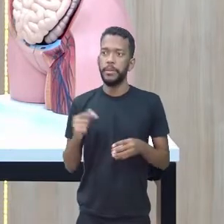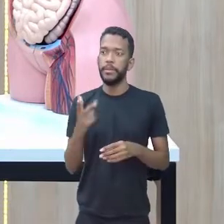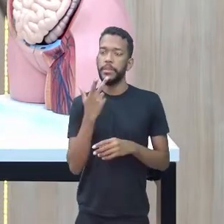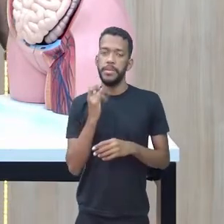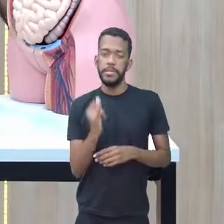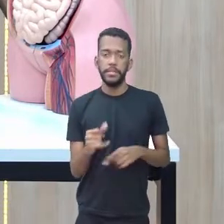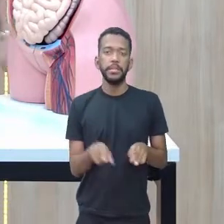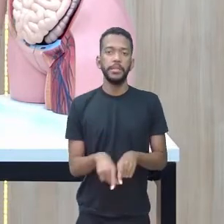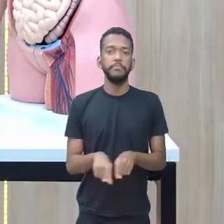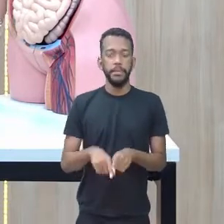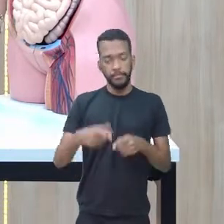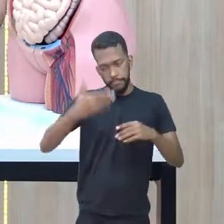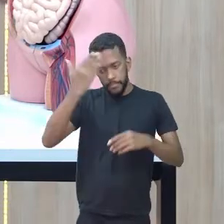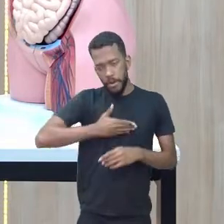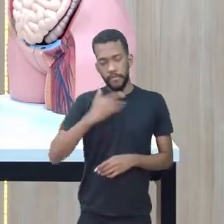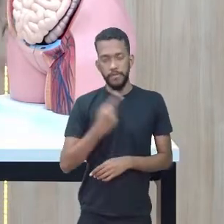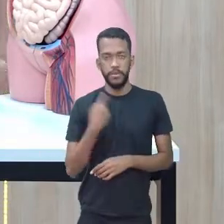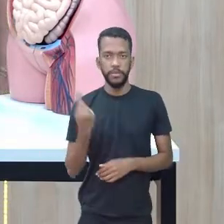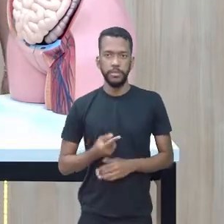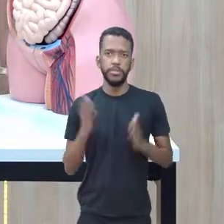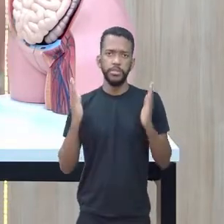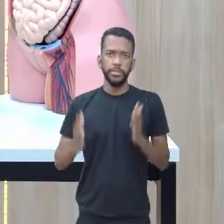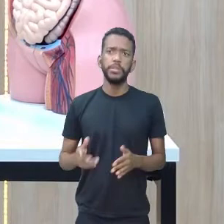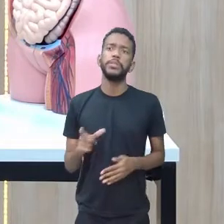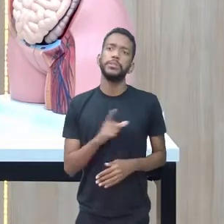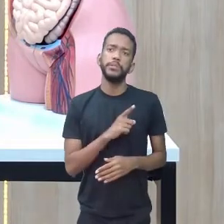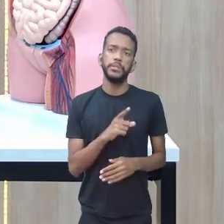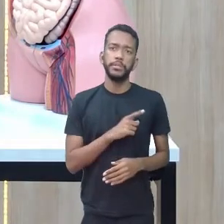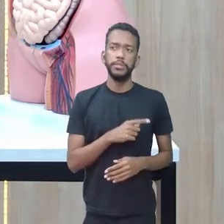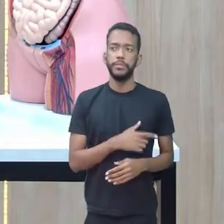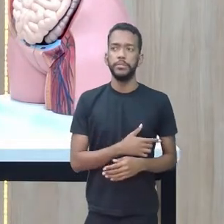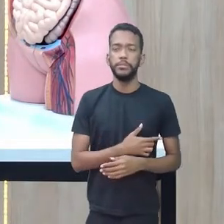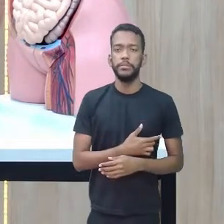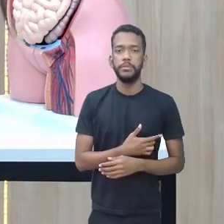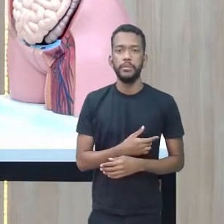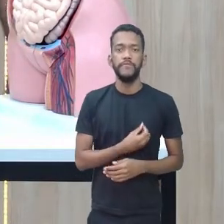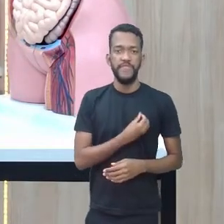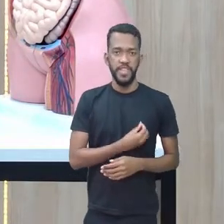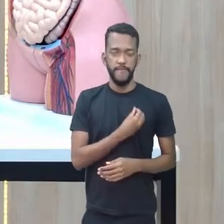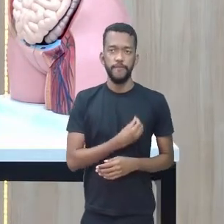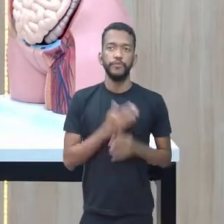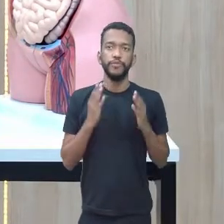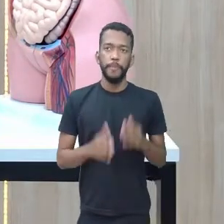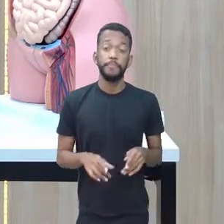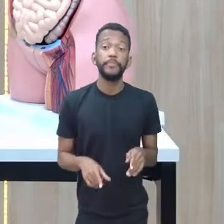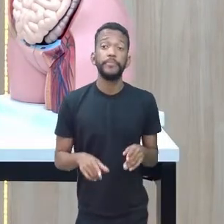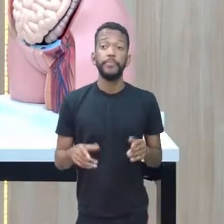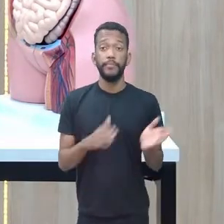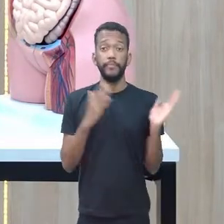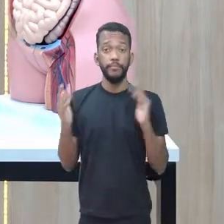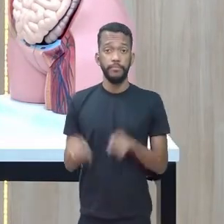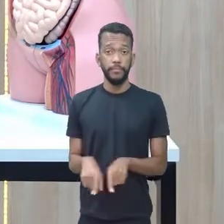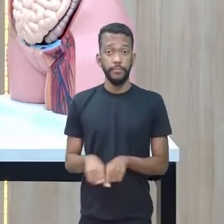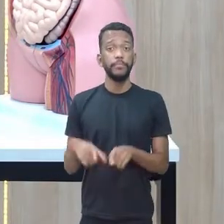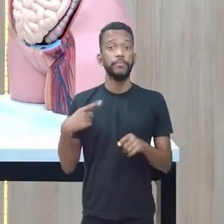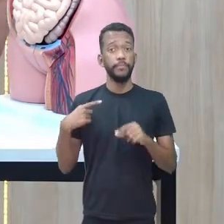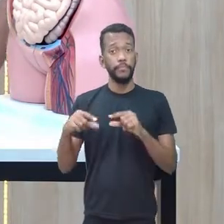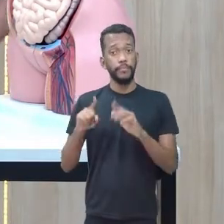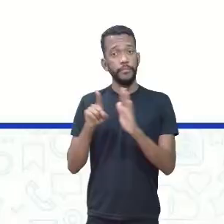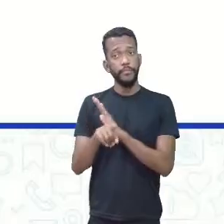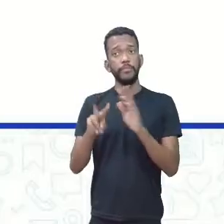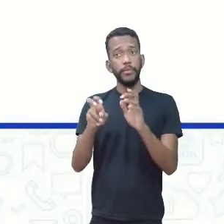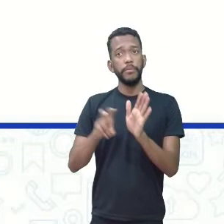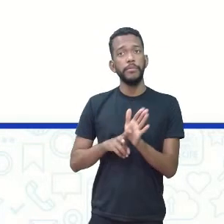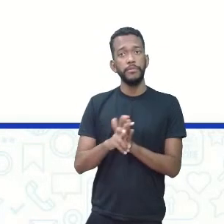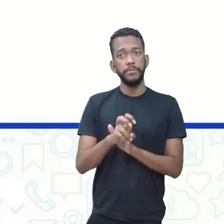atesta que aquilo que a gente está observando é um ser vivo. E aí eu também trouxe uma questão de vírus. Vamos lá, gente. Sobre os vírus,